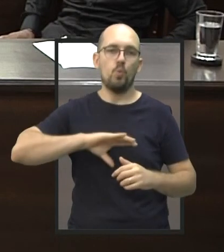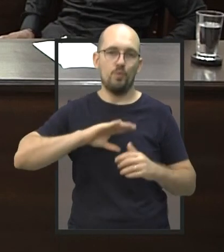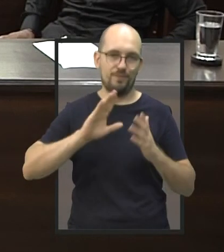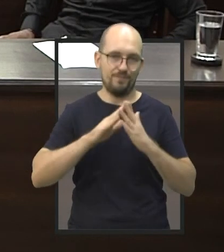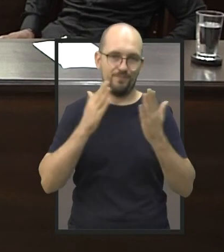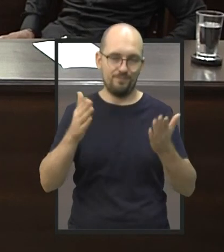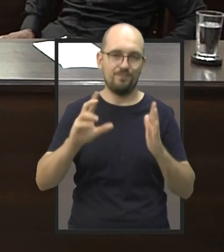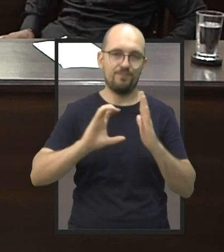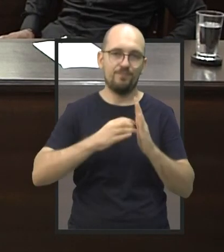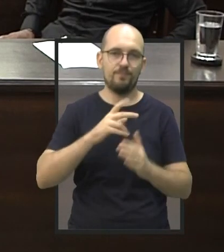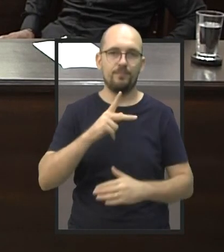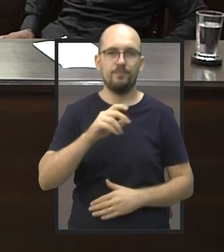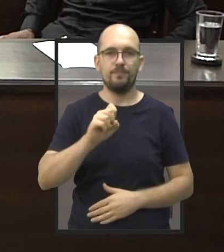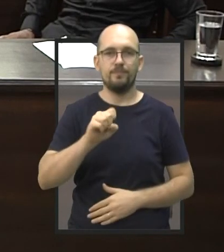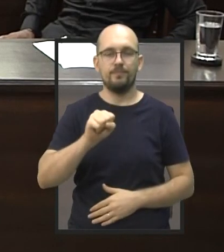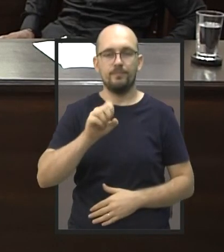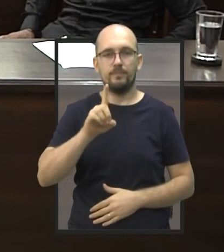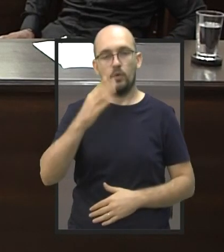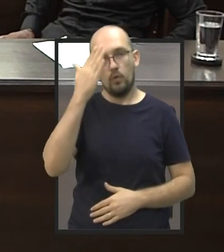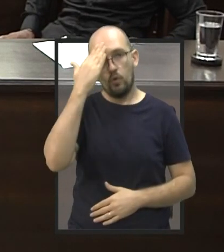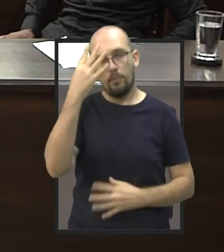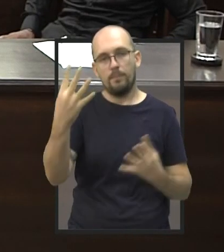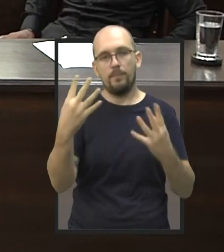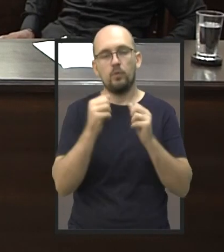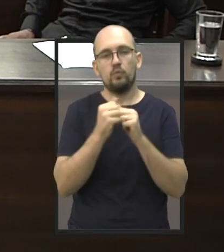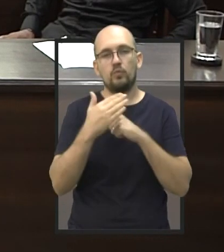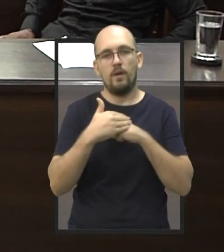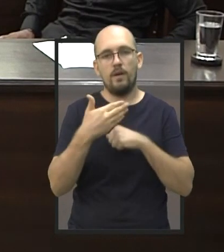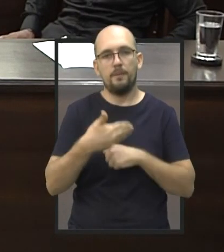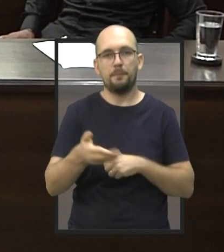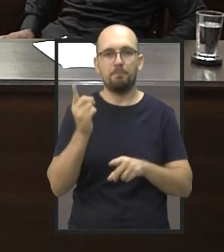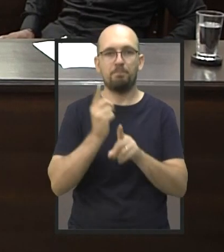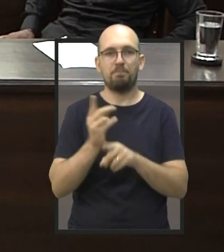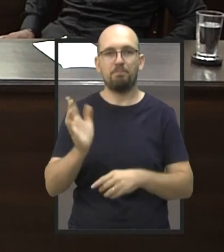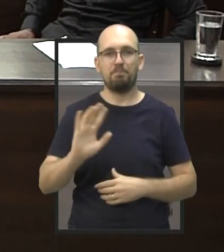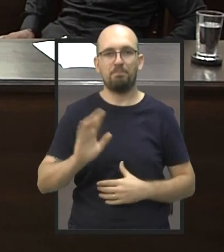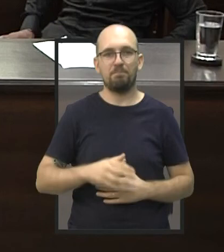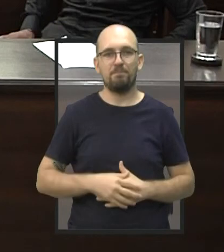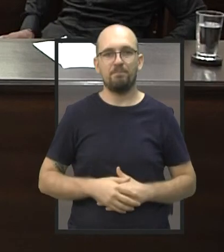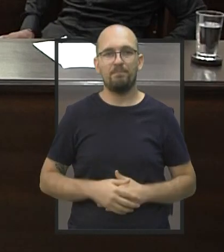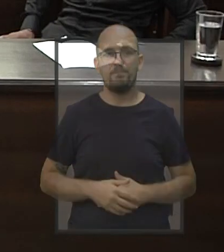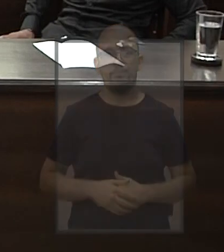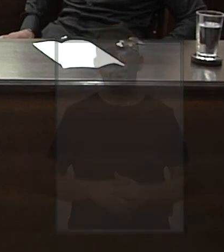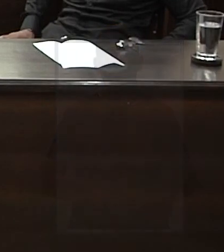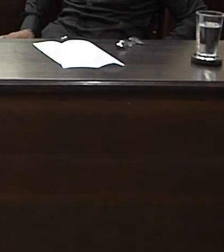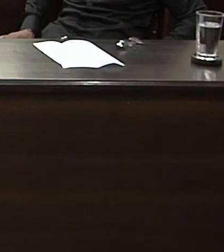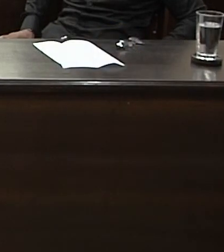Potunduva, do PSD. Eu agradeço a sua companhia, o carinho da sua audiência e até a próxima.